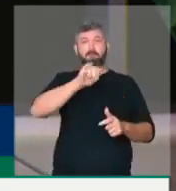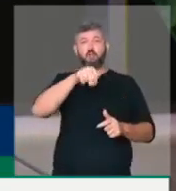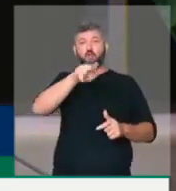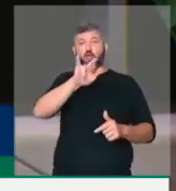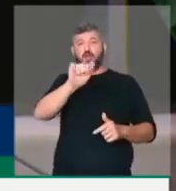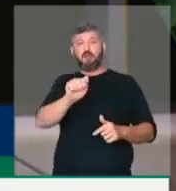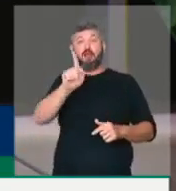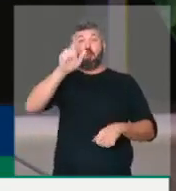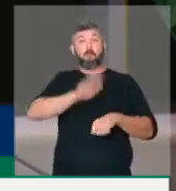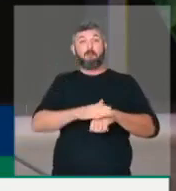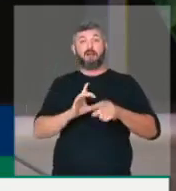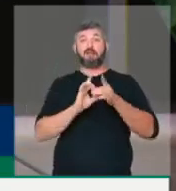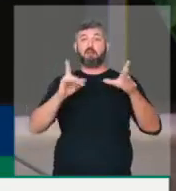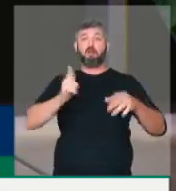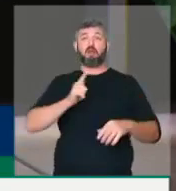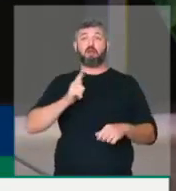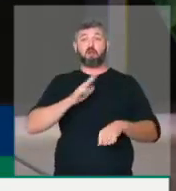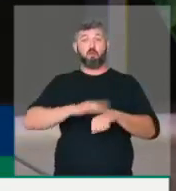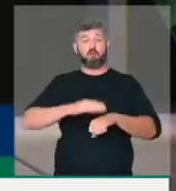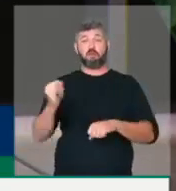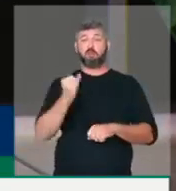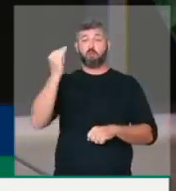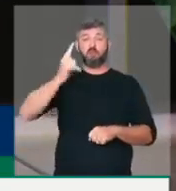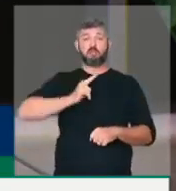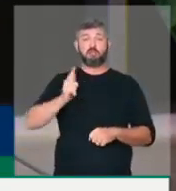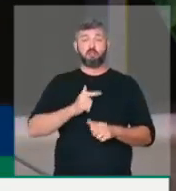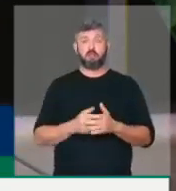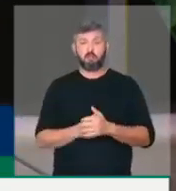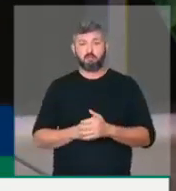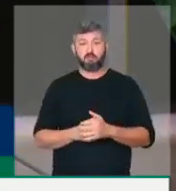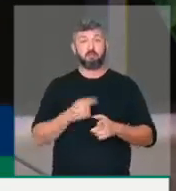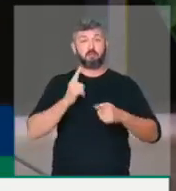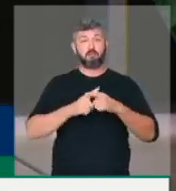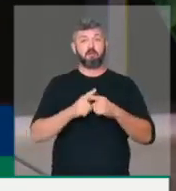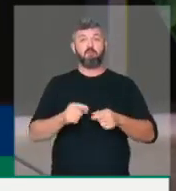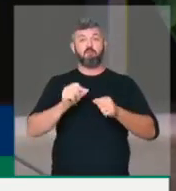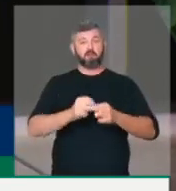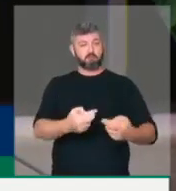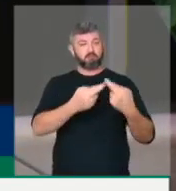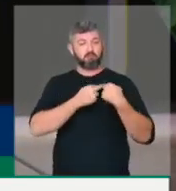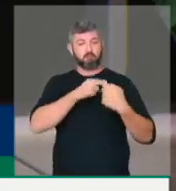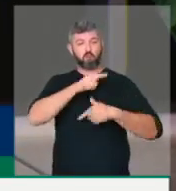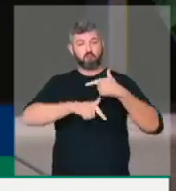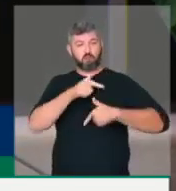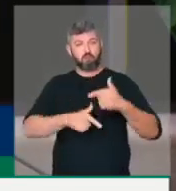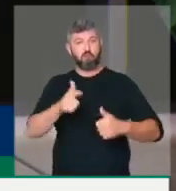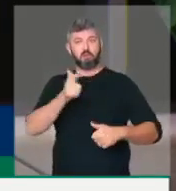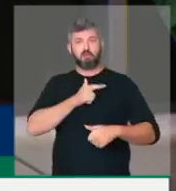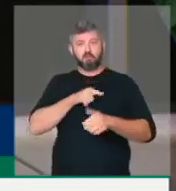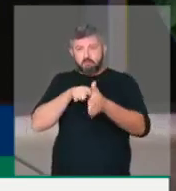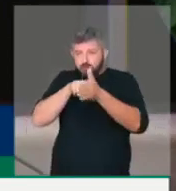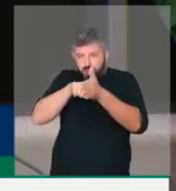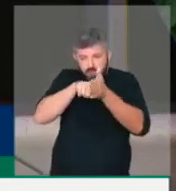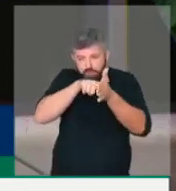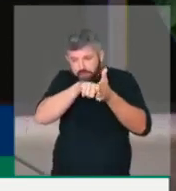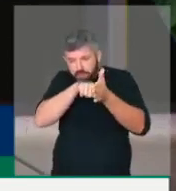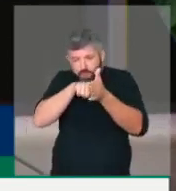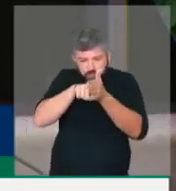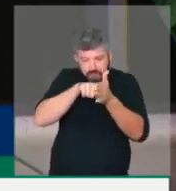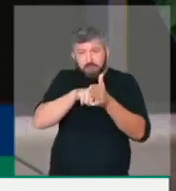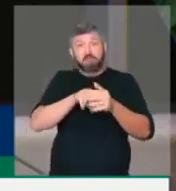instrumentos mais democráticos e mais importantes, porque faz a gente exercer um papel de investigação sobre